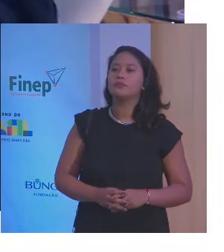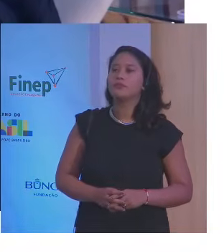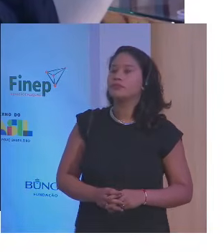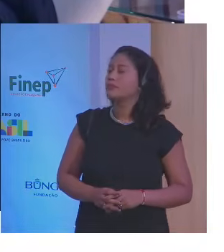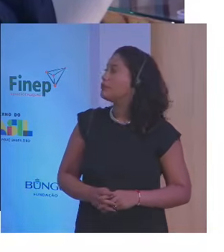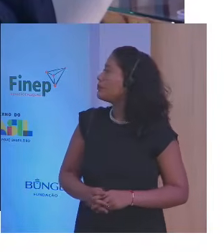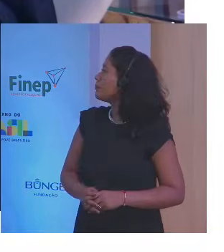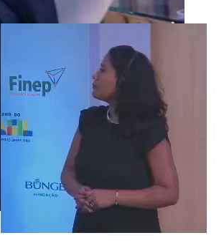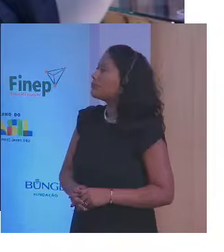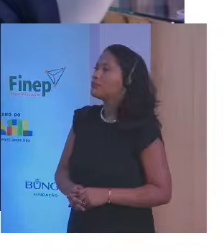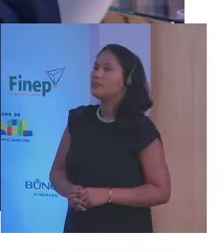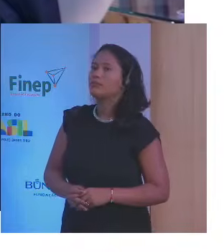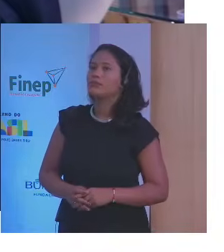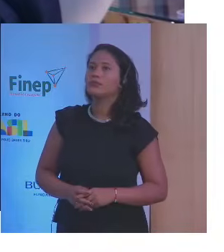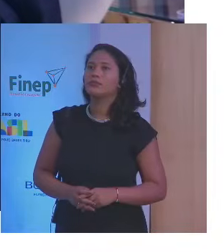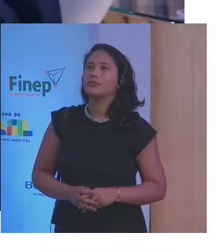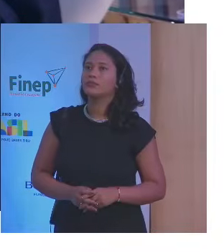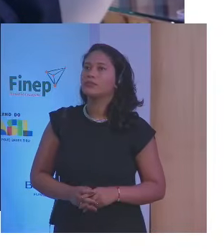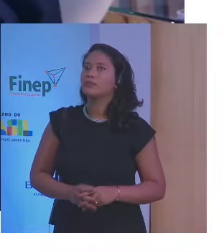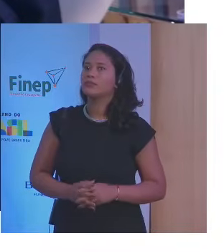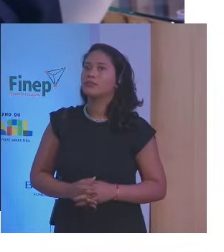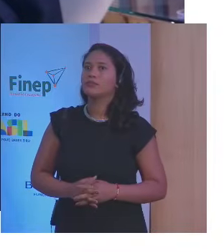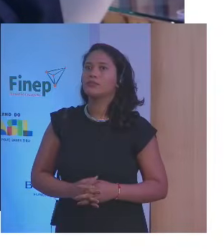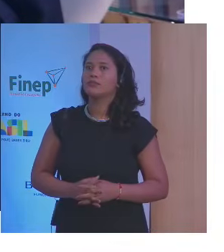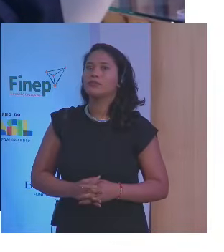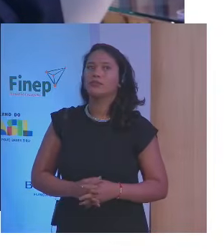Obrigado, André. Aqui na frente tinha umas perguntas.